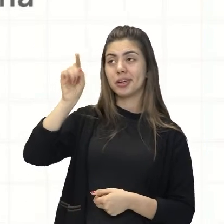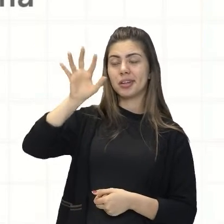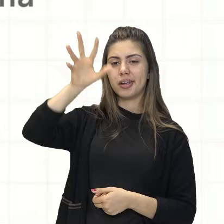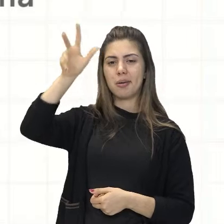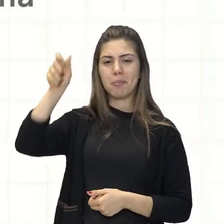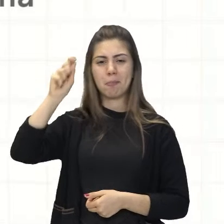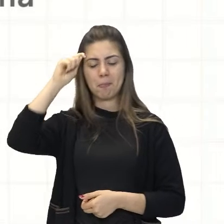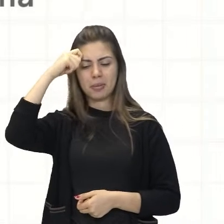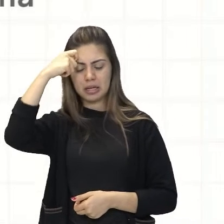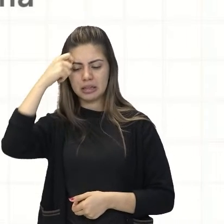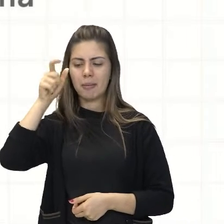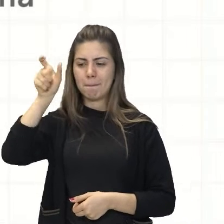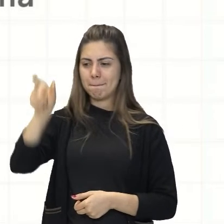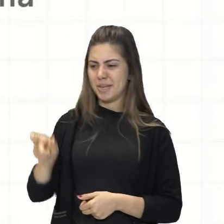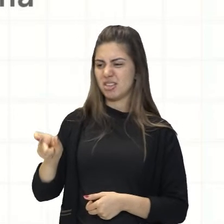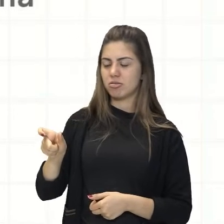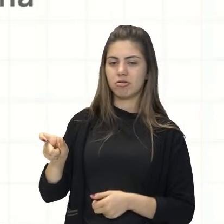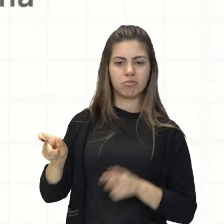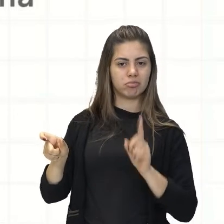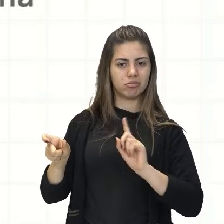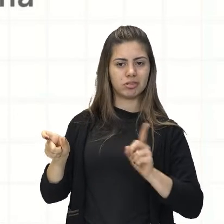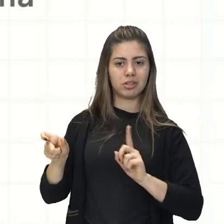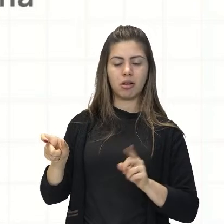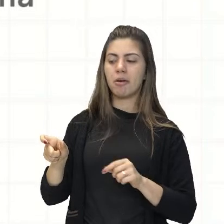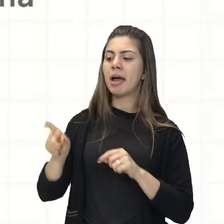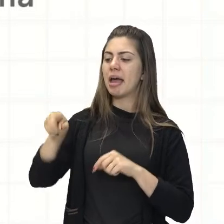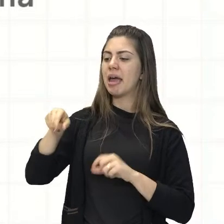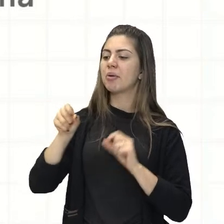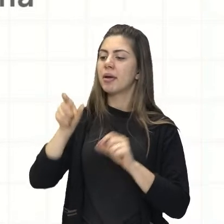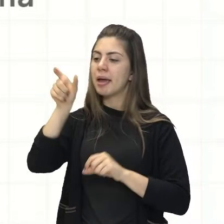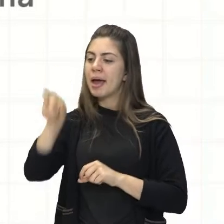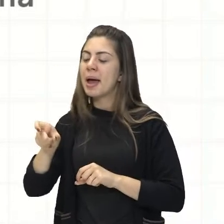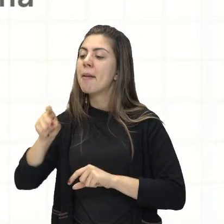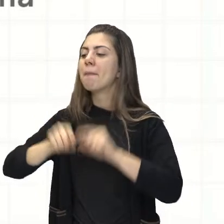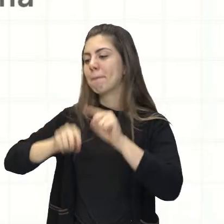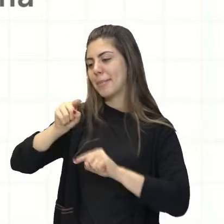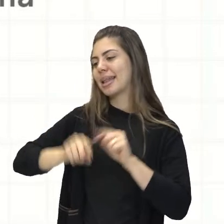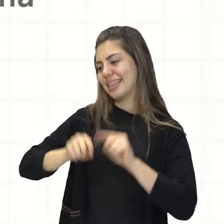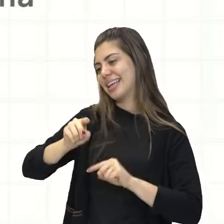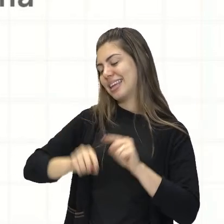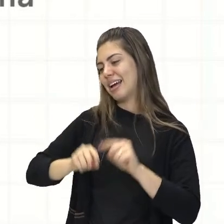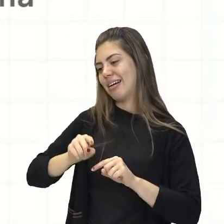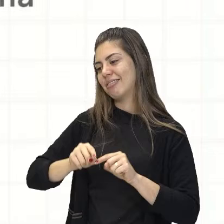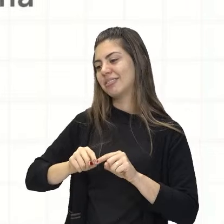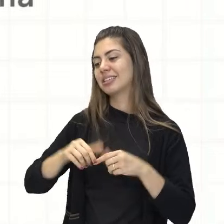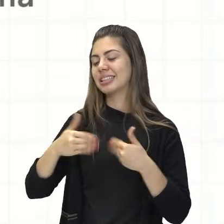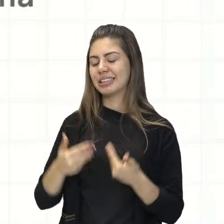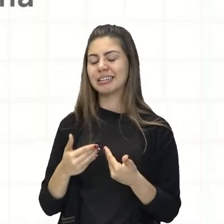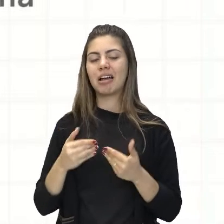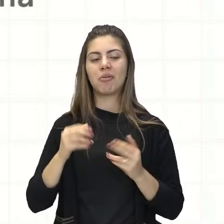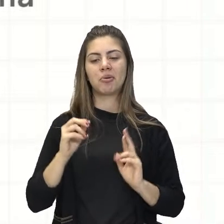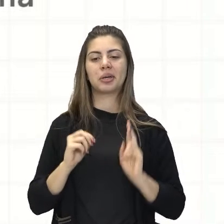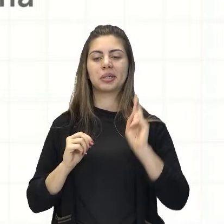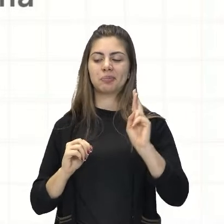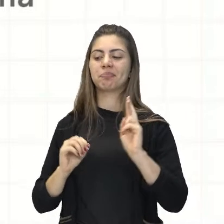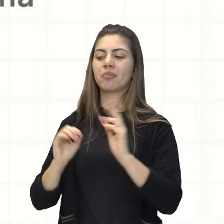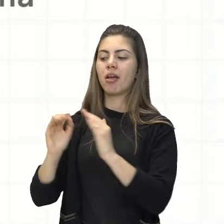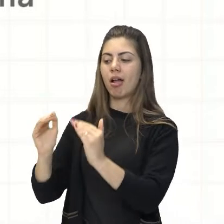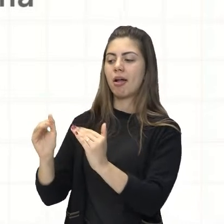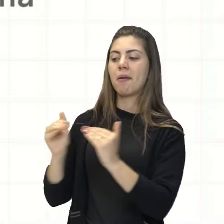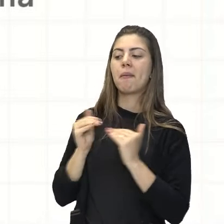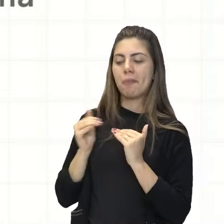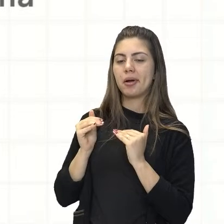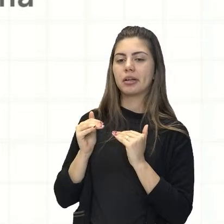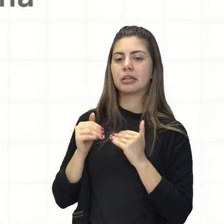uma pessoa, ele era tratado como um bem valioso ao senhor de escravo, né? E eles vieram